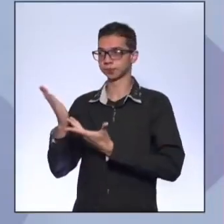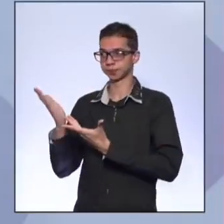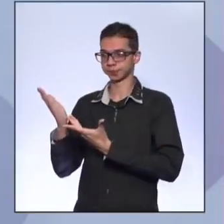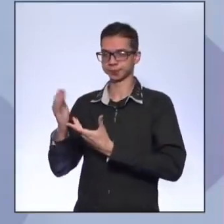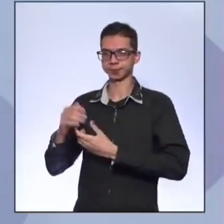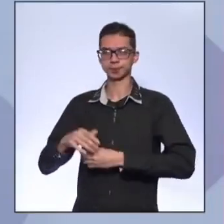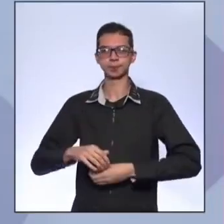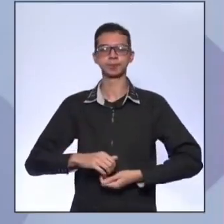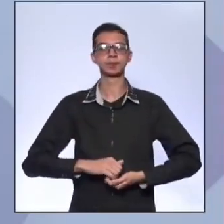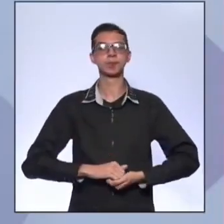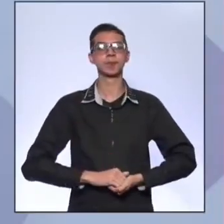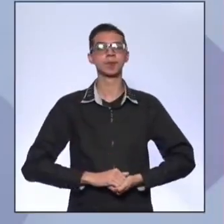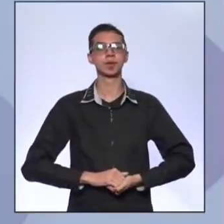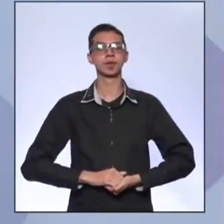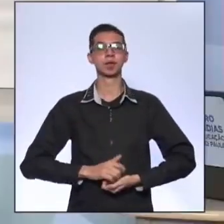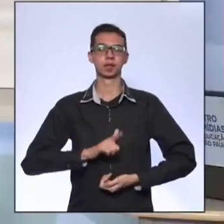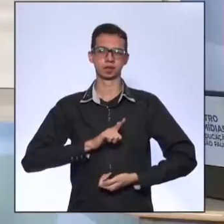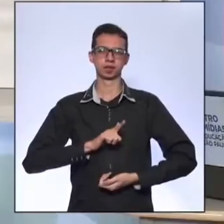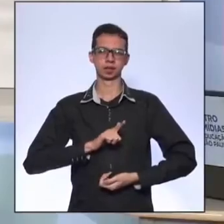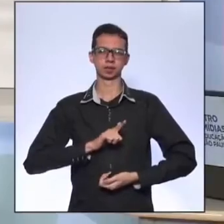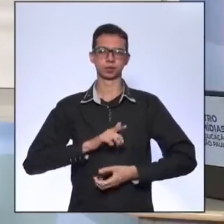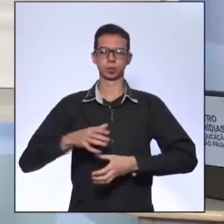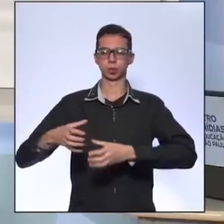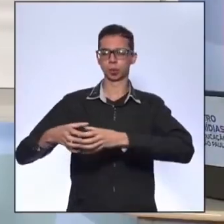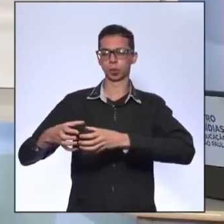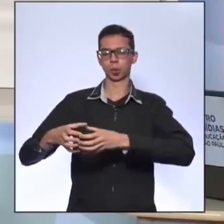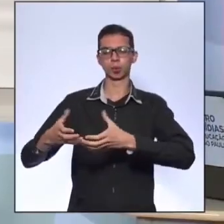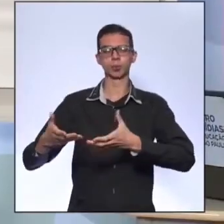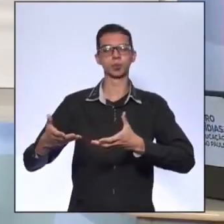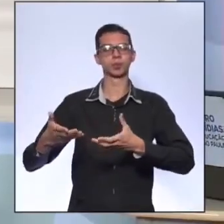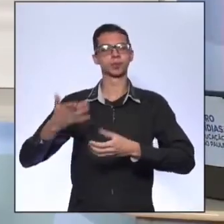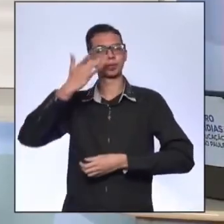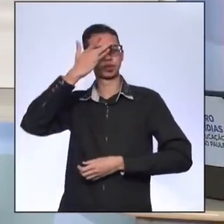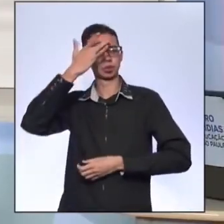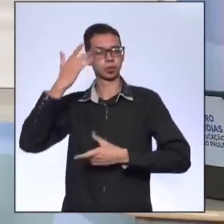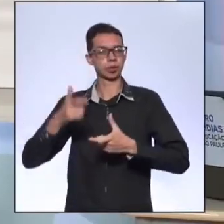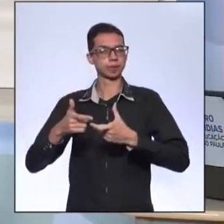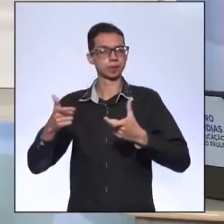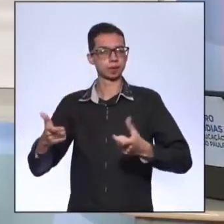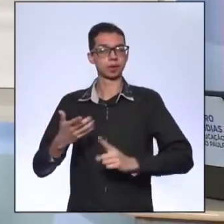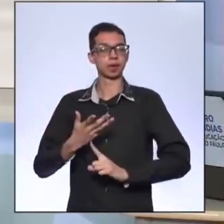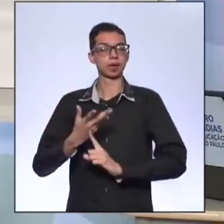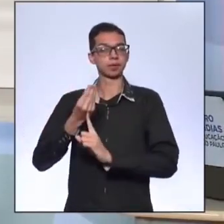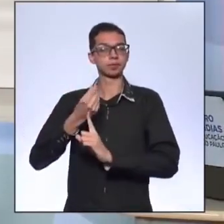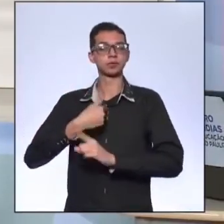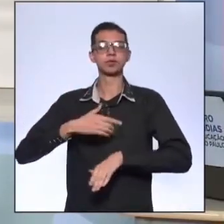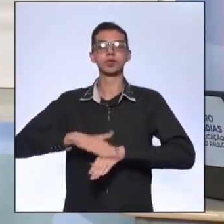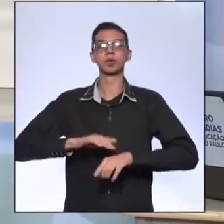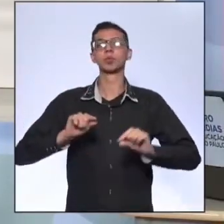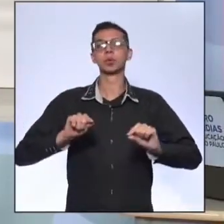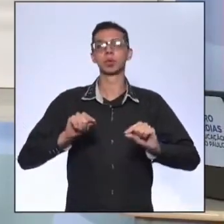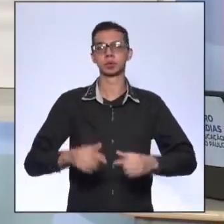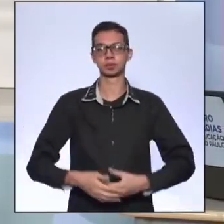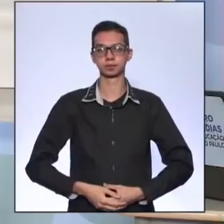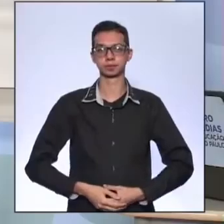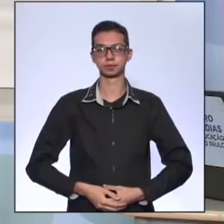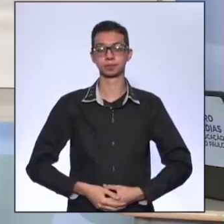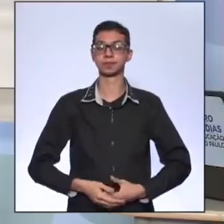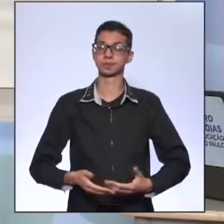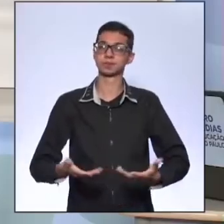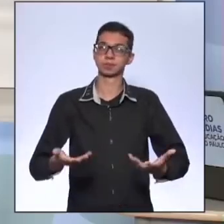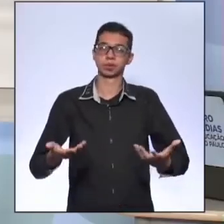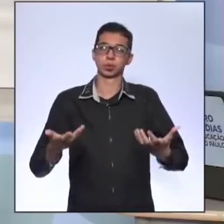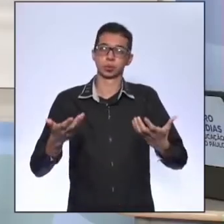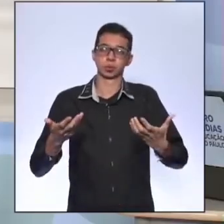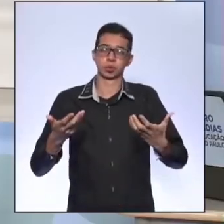um grupo, né, maior de pessoas, de artistas, o que eu faço, então? Eu gostaria que as pessoas assistissem à